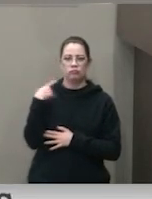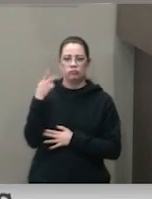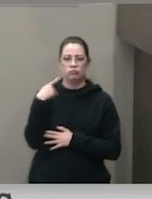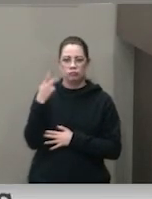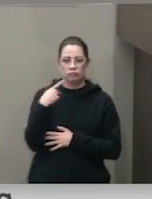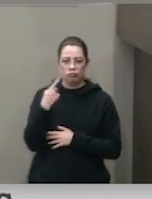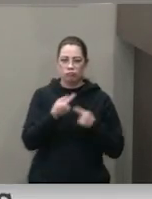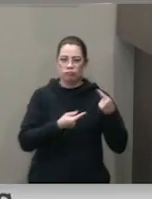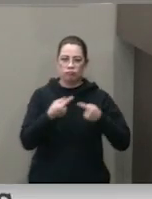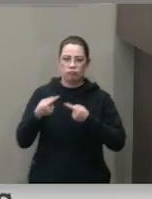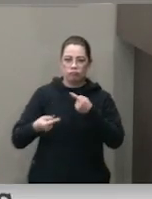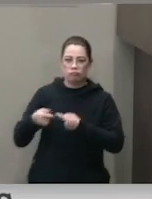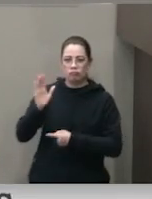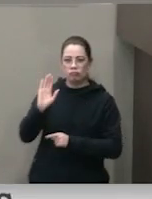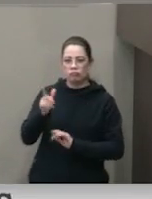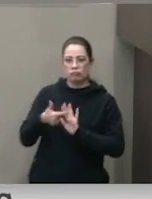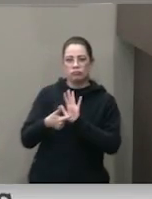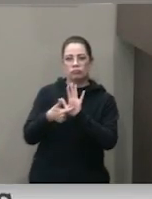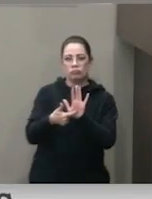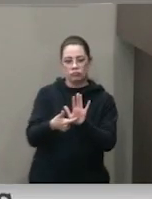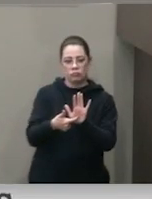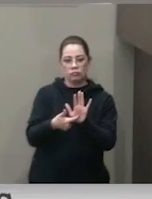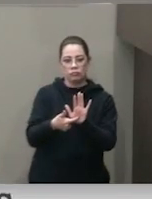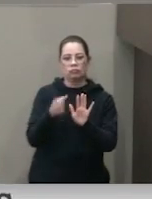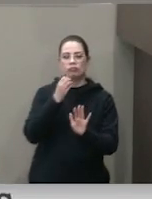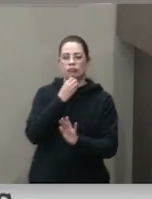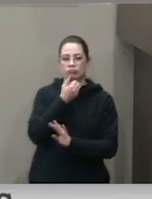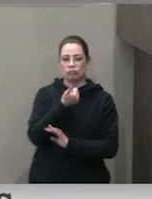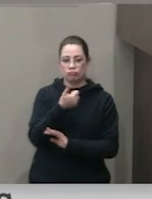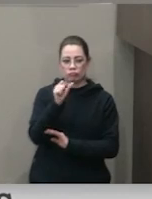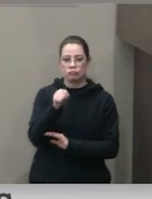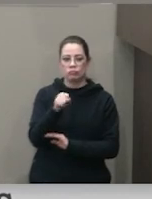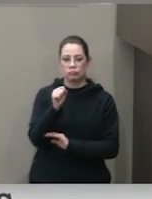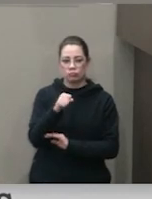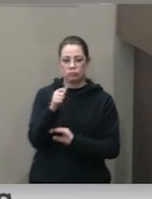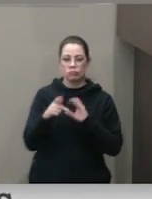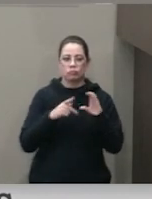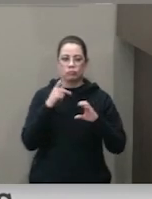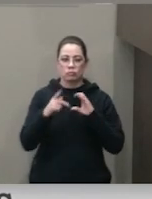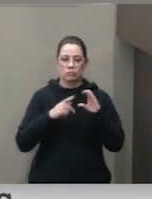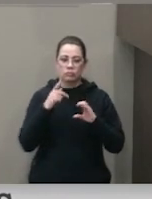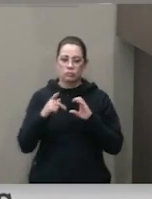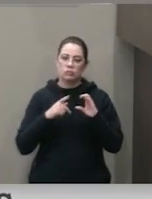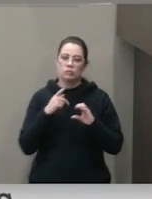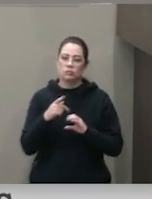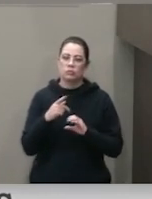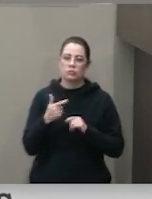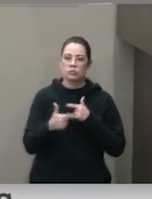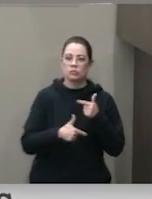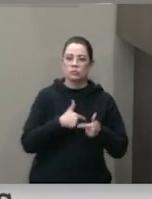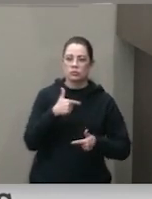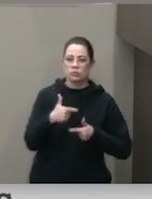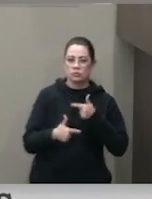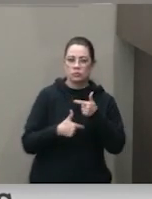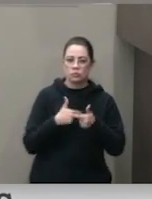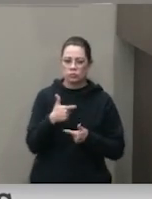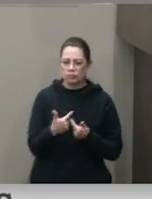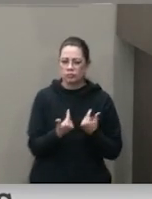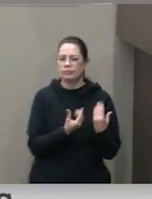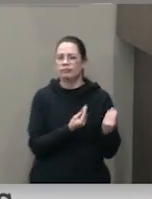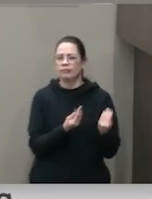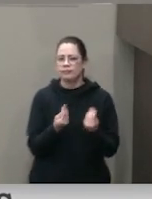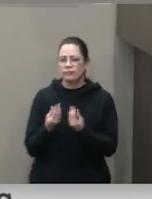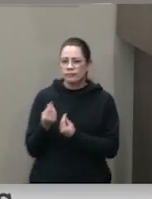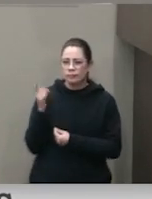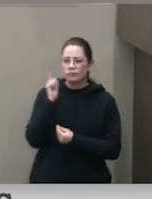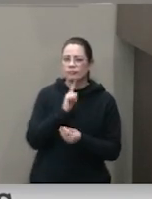já trouxe esse projeto em primeira mão. Que bom, né? Que bom que a Câmara Municipal trabalha muito